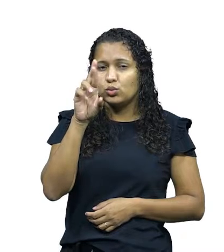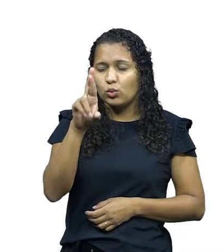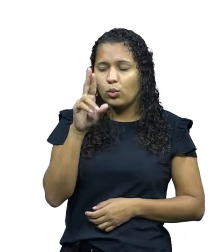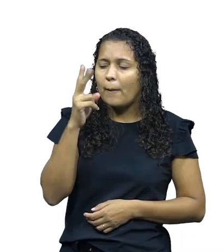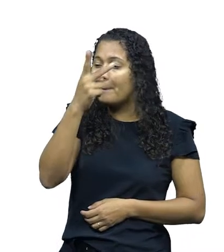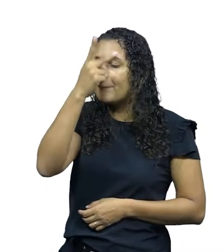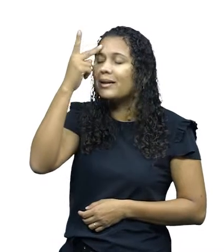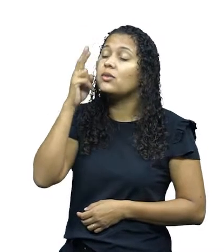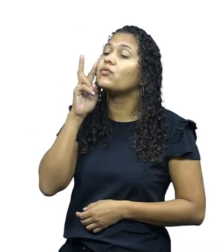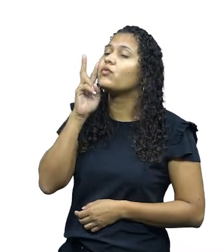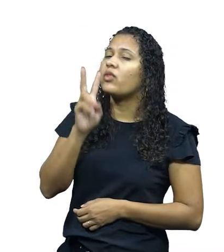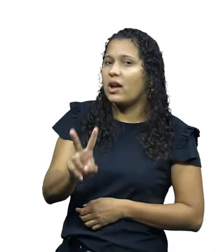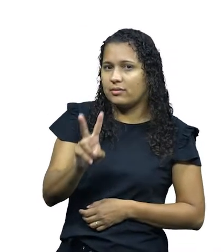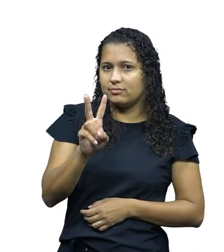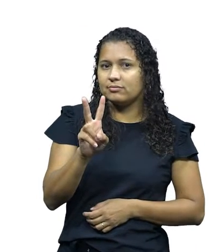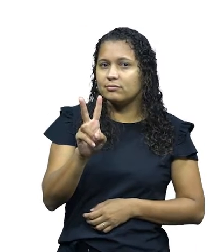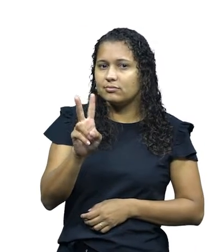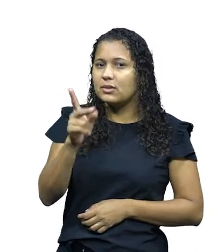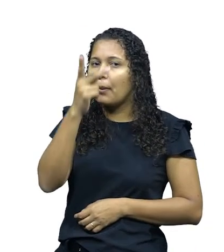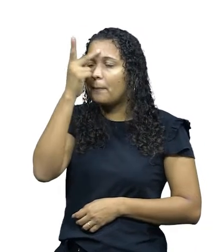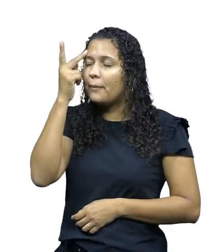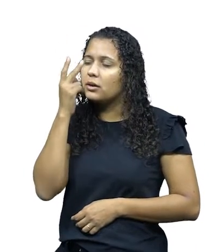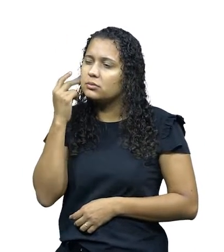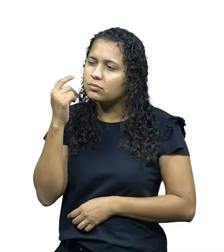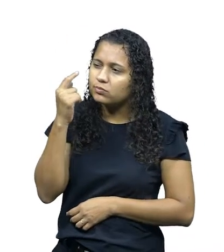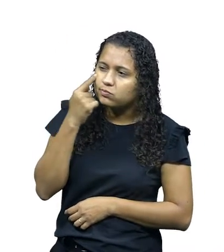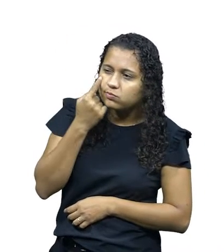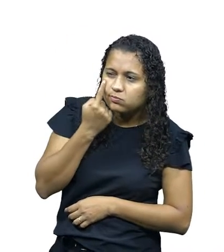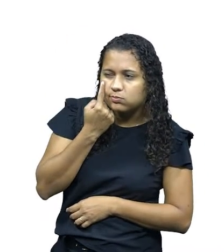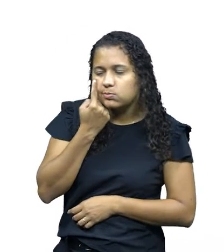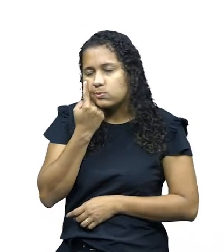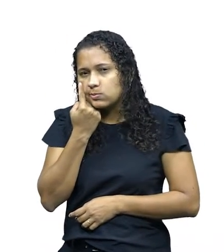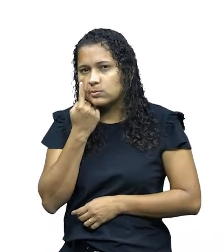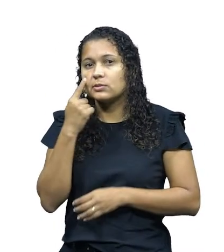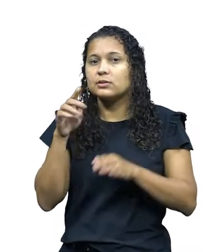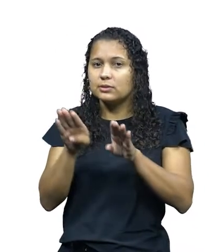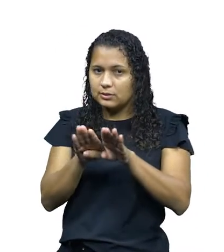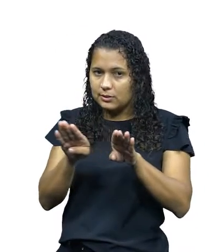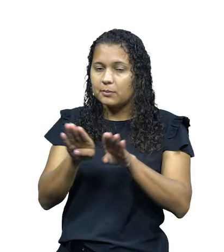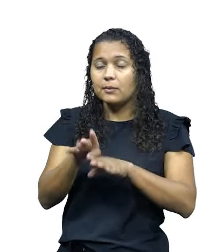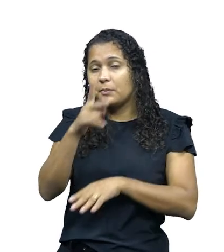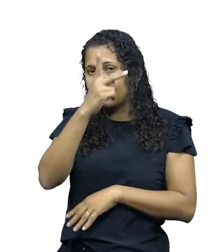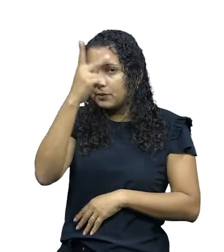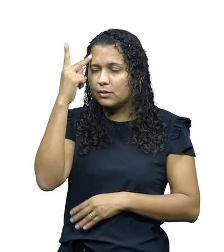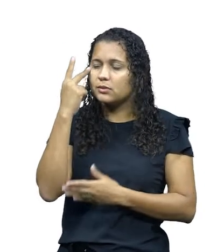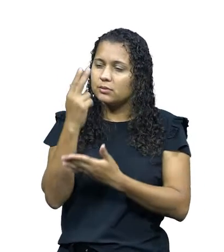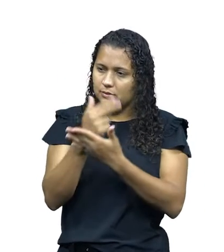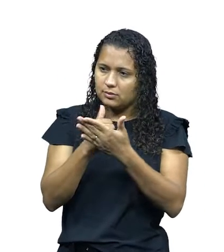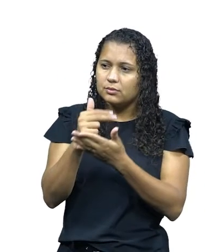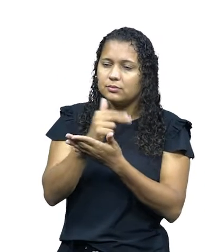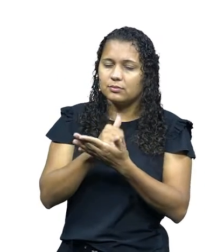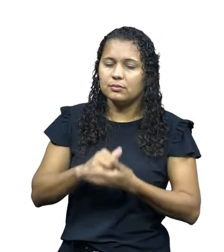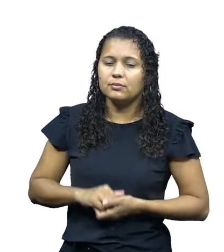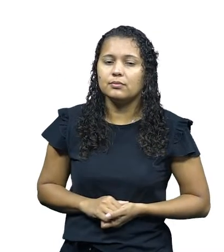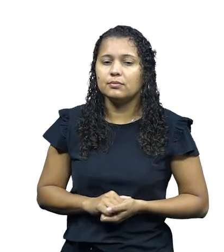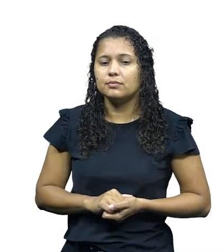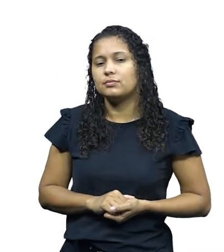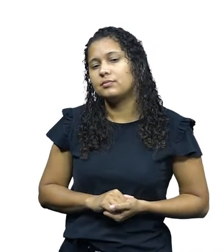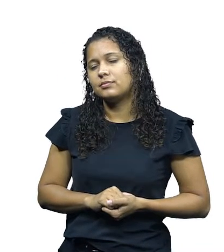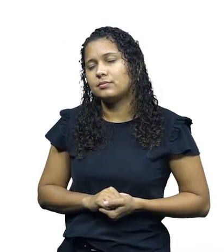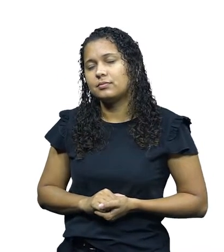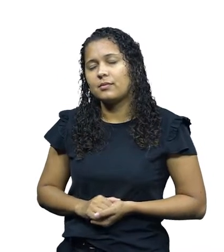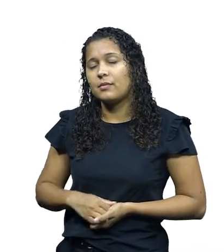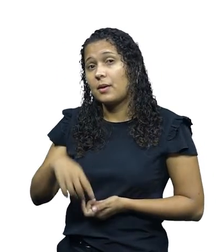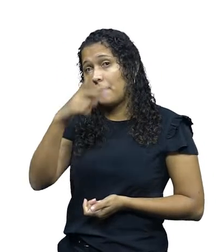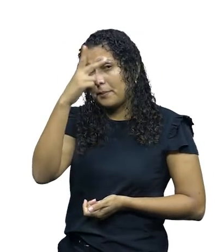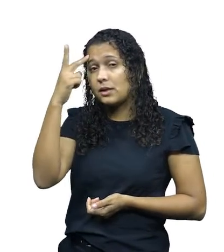Então, é a pessoa que vê, é a pessoa que analisa e também é aquela pessoa que vai fazer o desenho, né? É